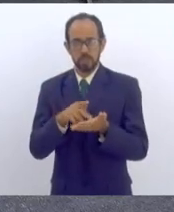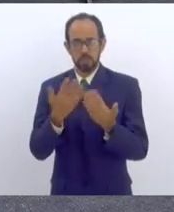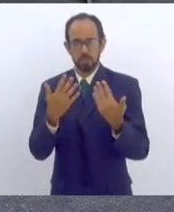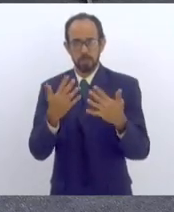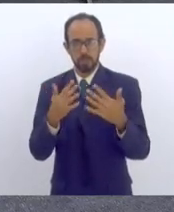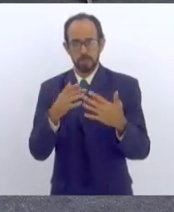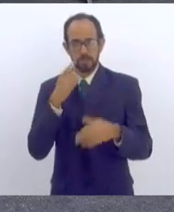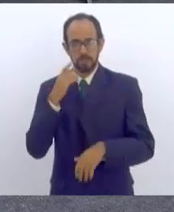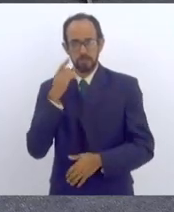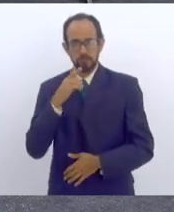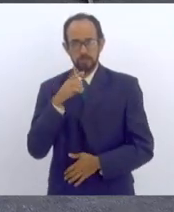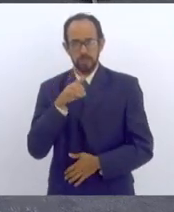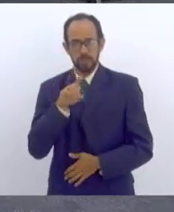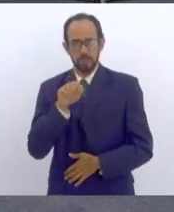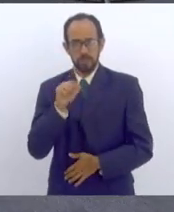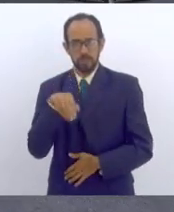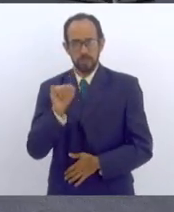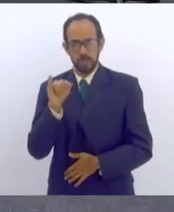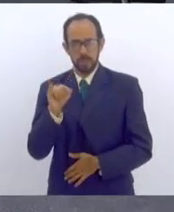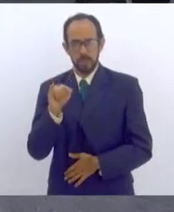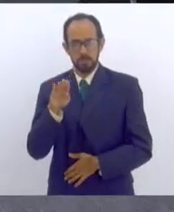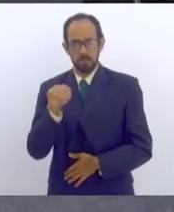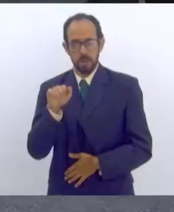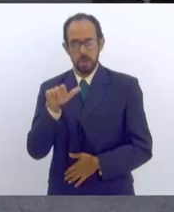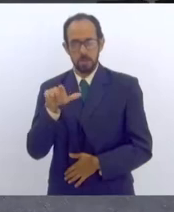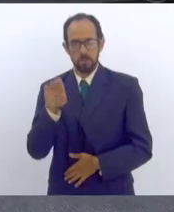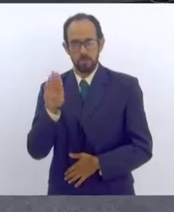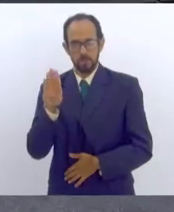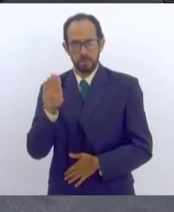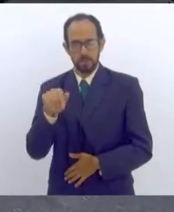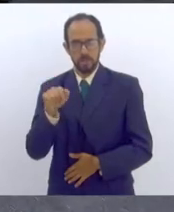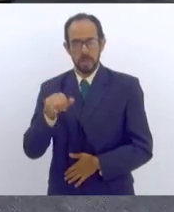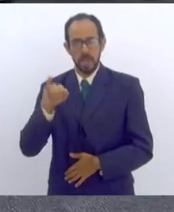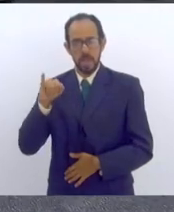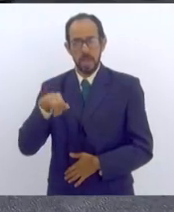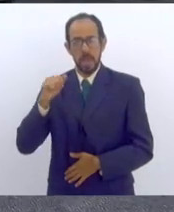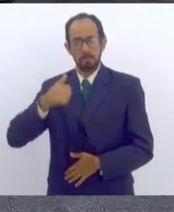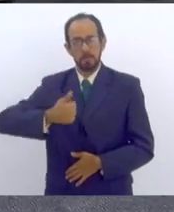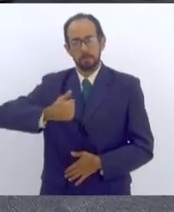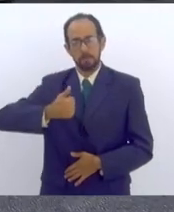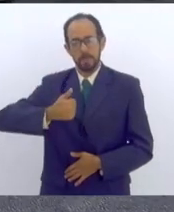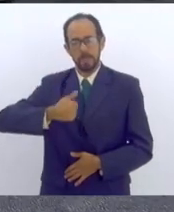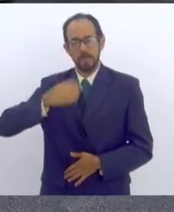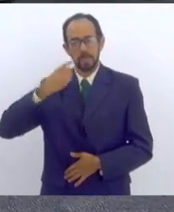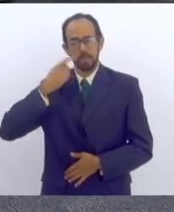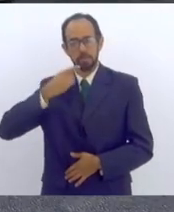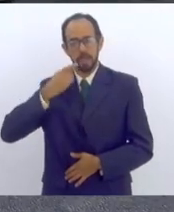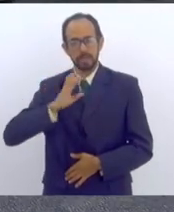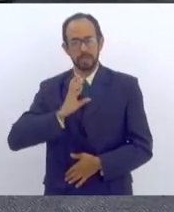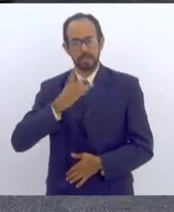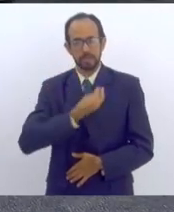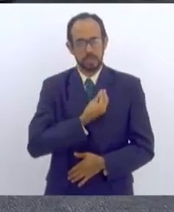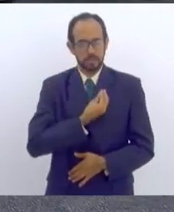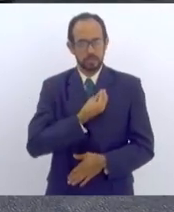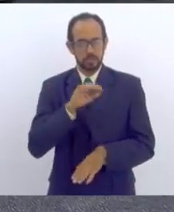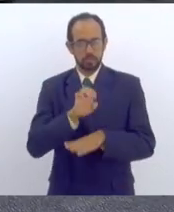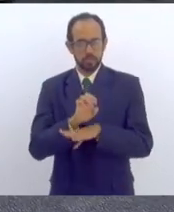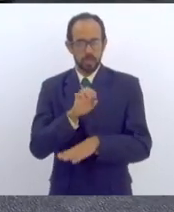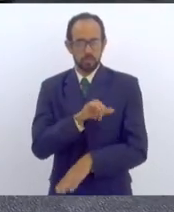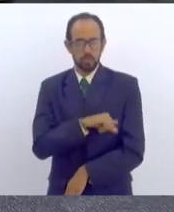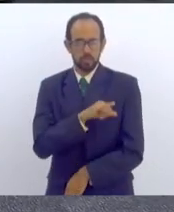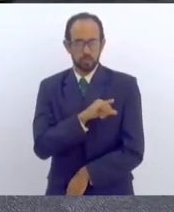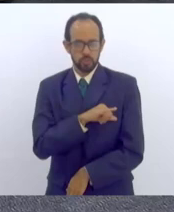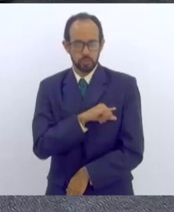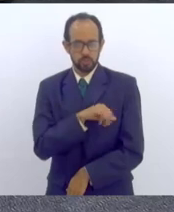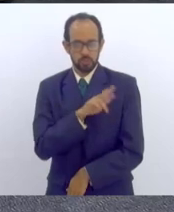parabenizar a deputada Dani Balbi, que é a primeira deputada trans eleita no Estado do Rio de Janeiro, uma professora, uma pessoa com